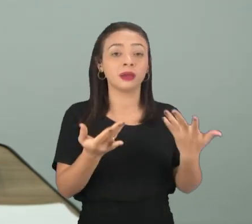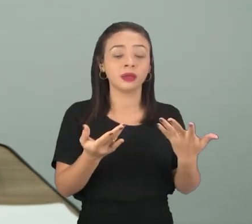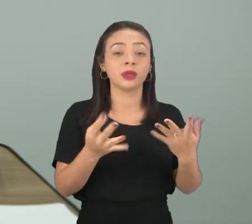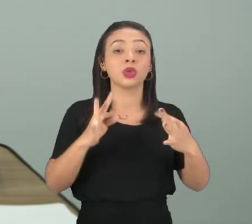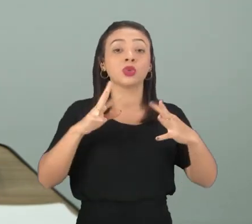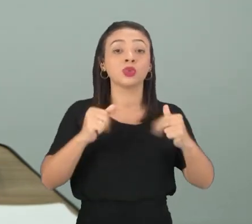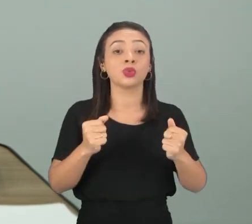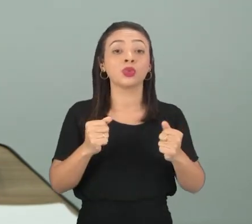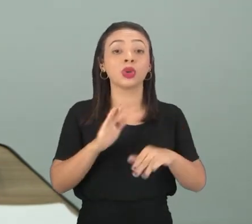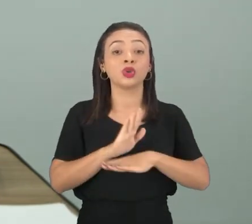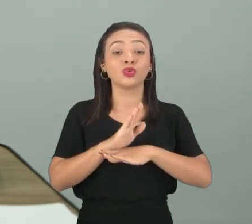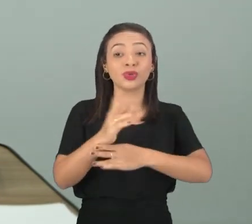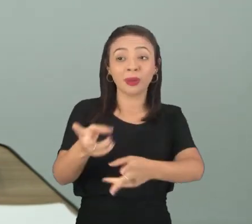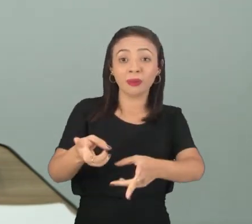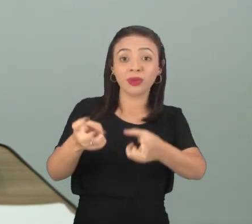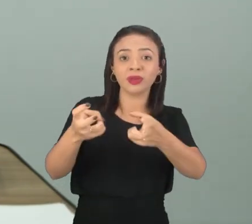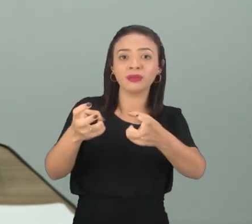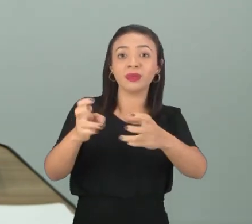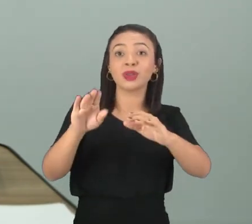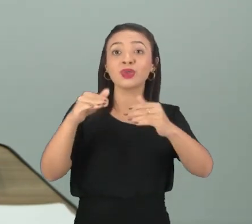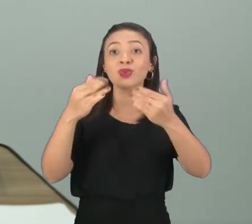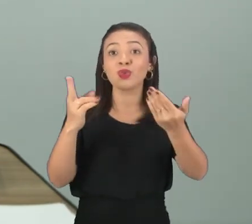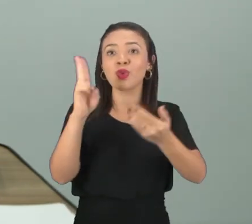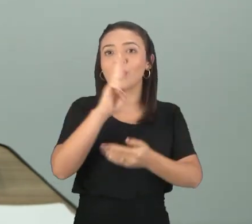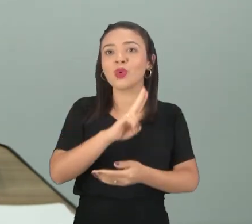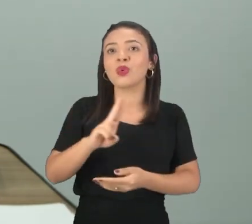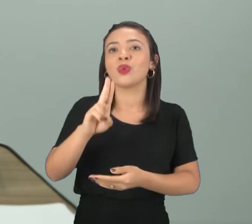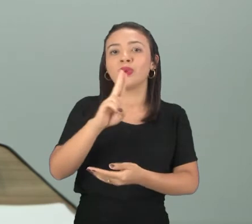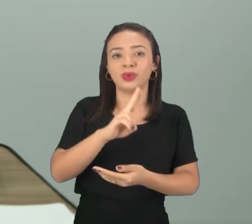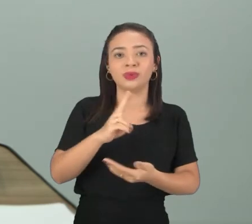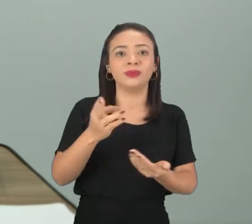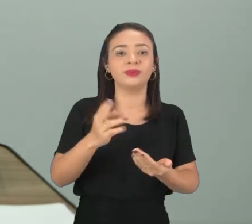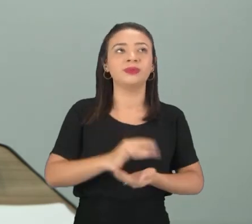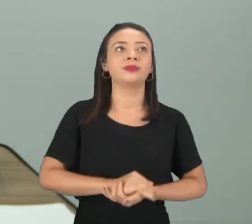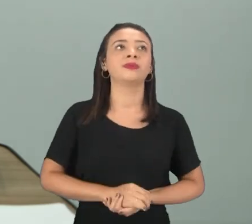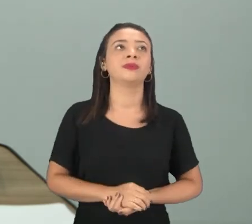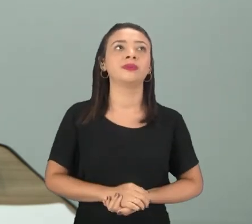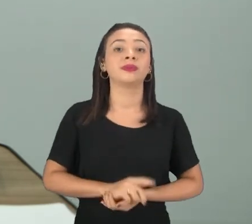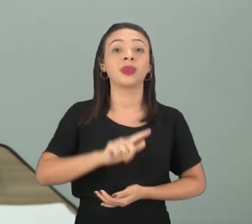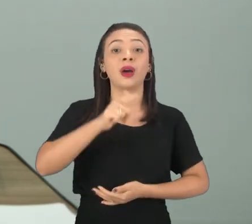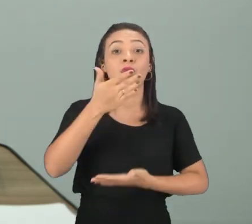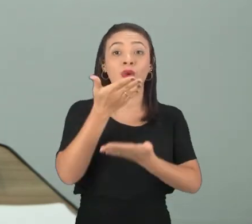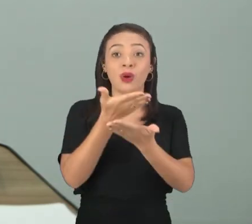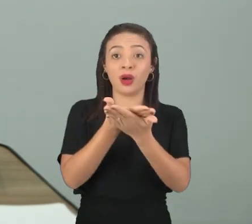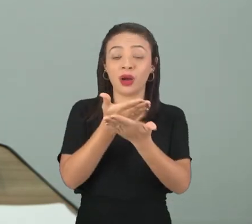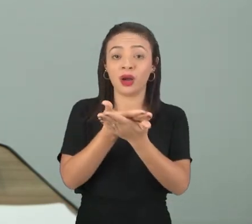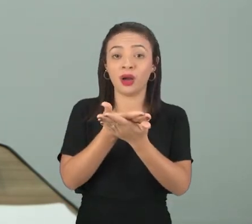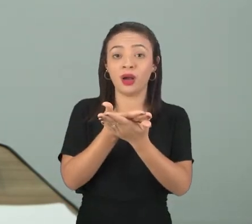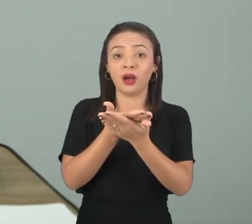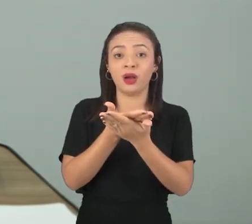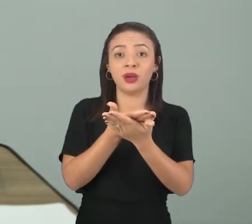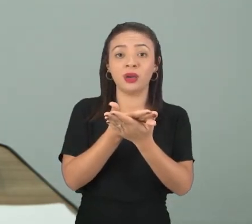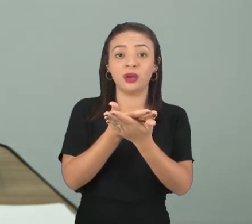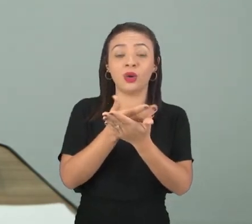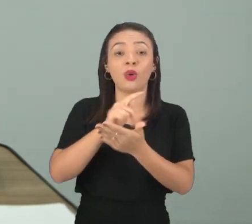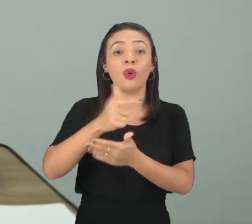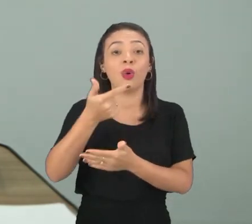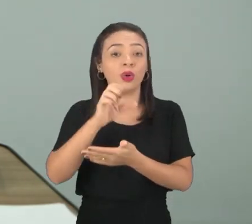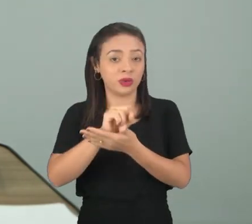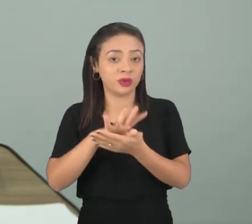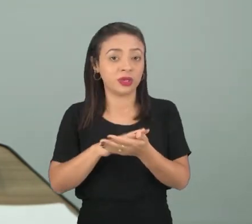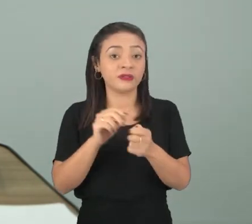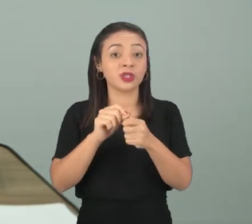gente consegue perceber que o coração se utilizar em determinada situação na próxima aula a gente vai trabalhar algumas outras situações